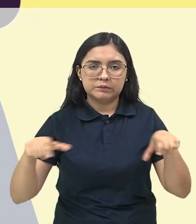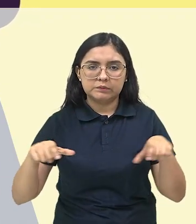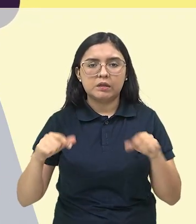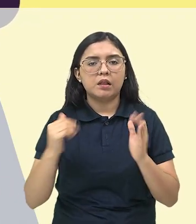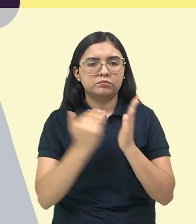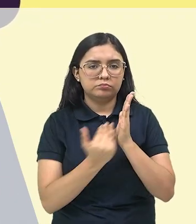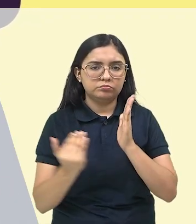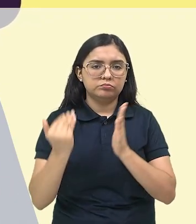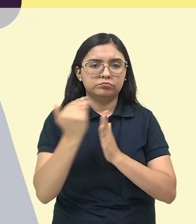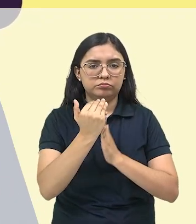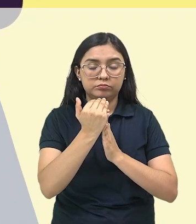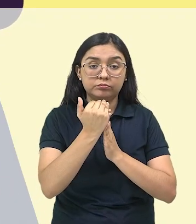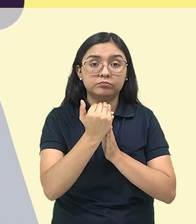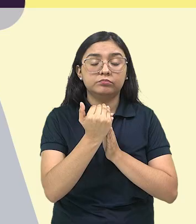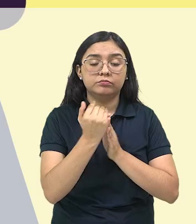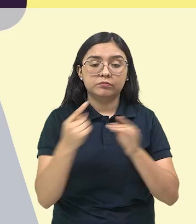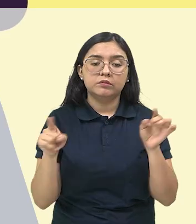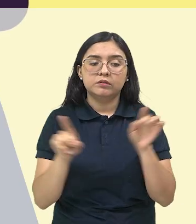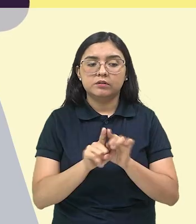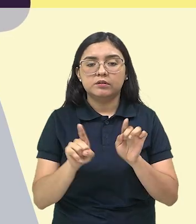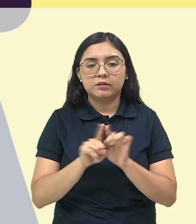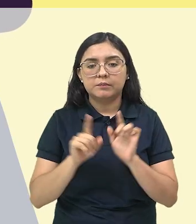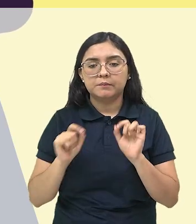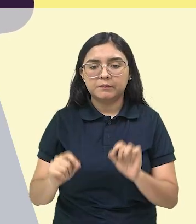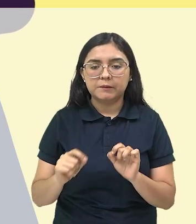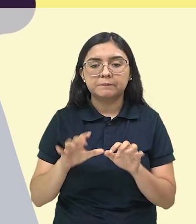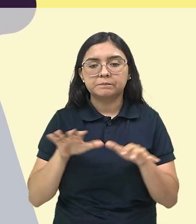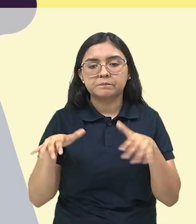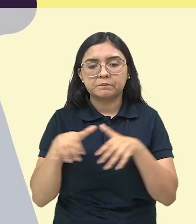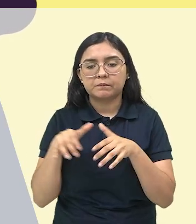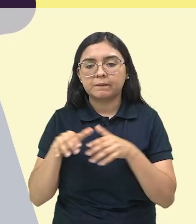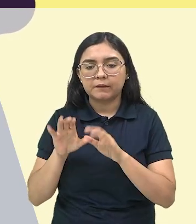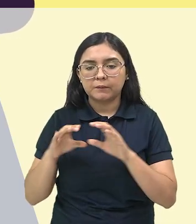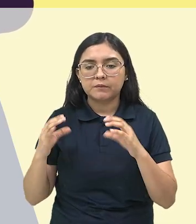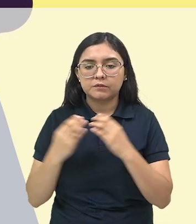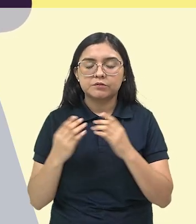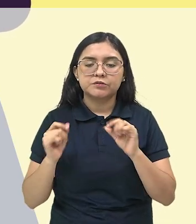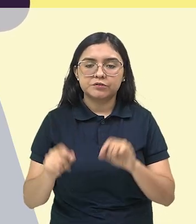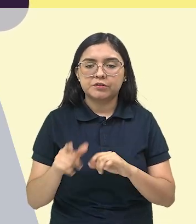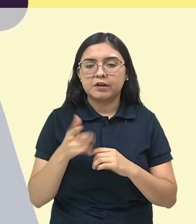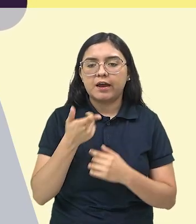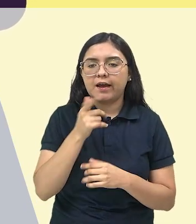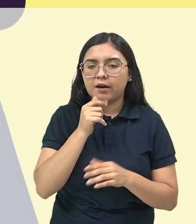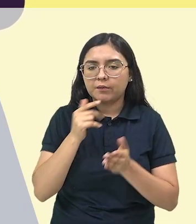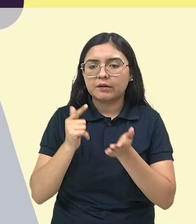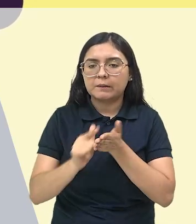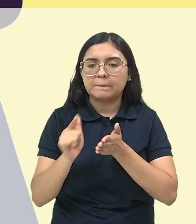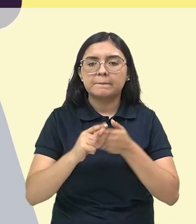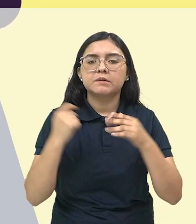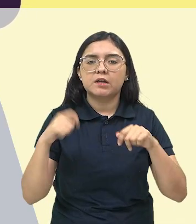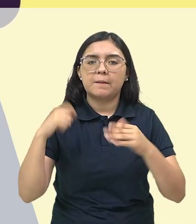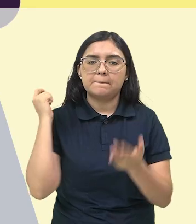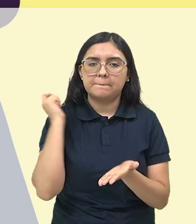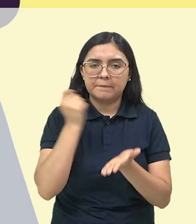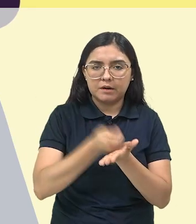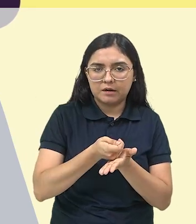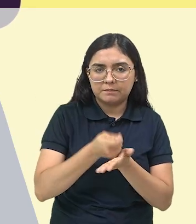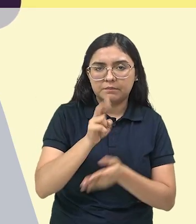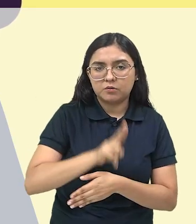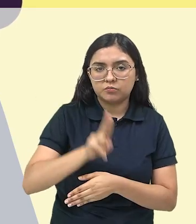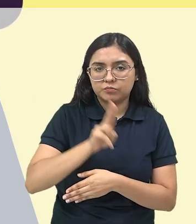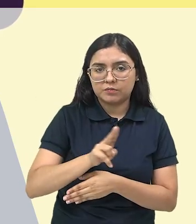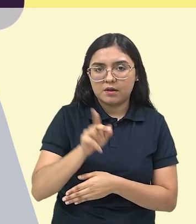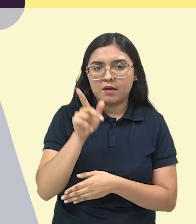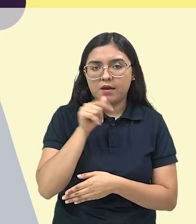do que deveria, e os tradicionais comitês comunitários de água potável tiveram que pagar para utilizar